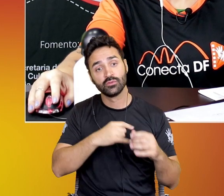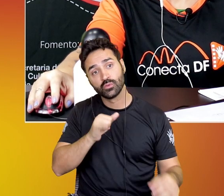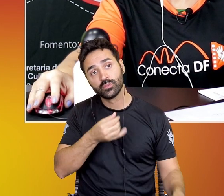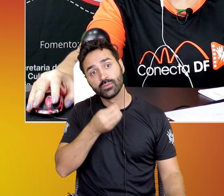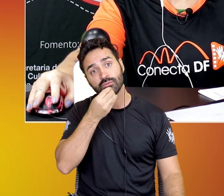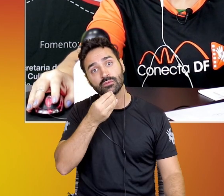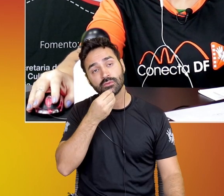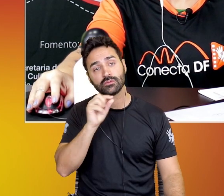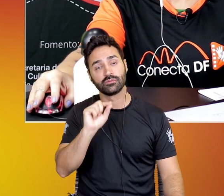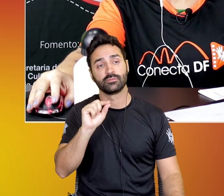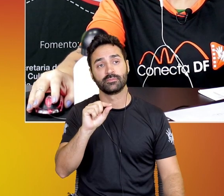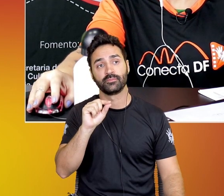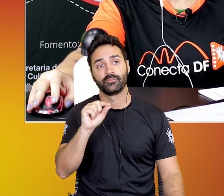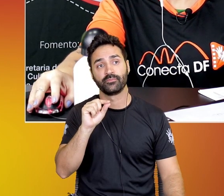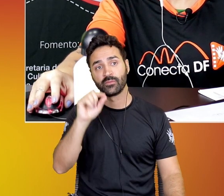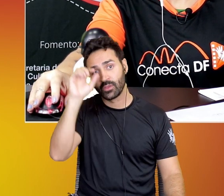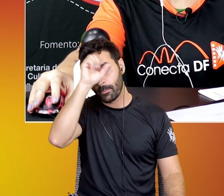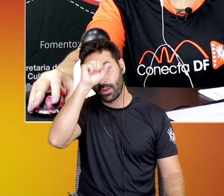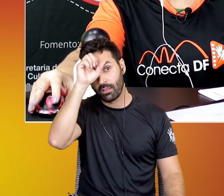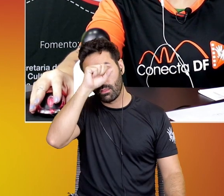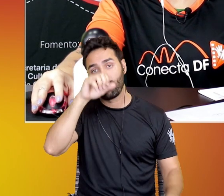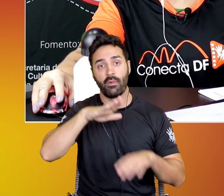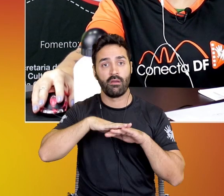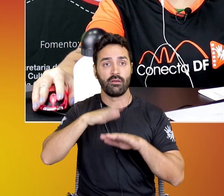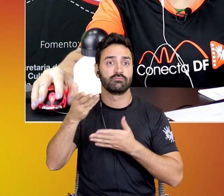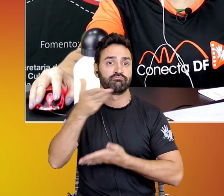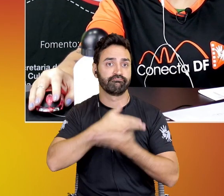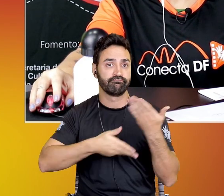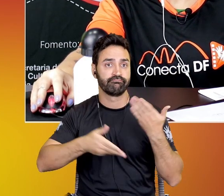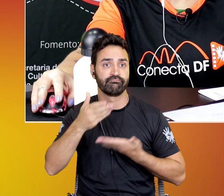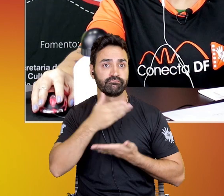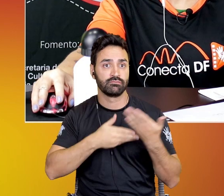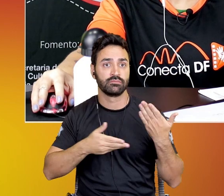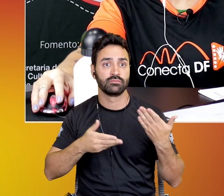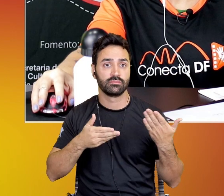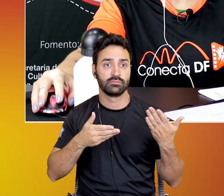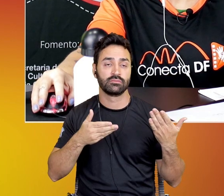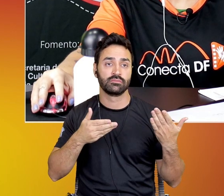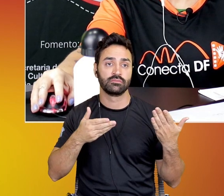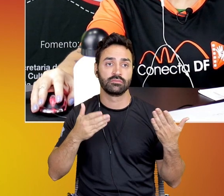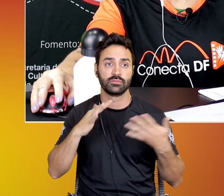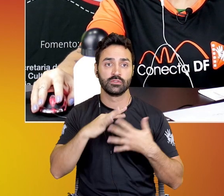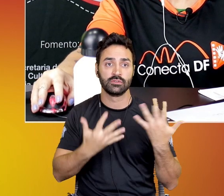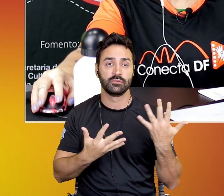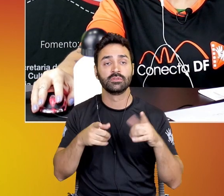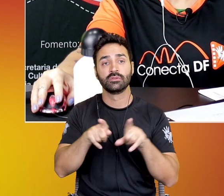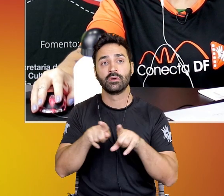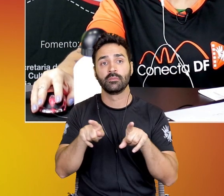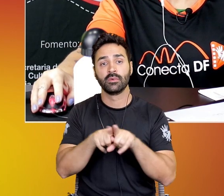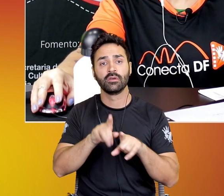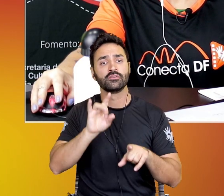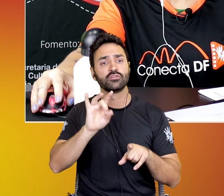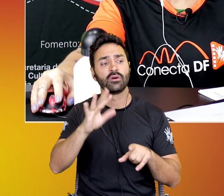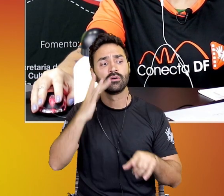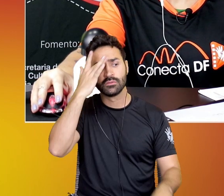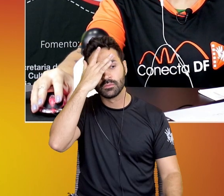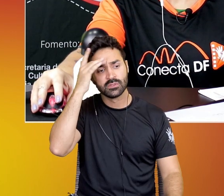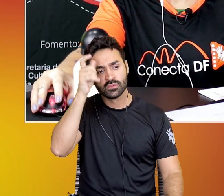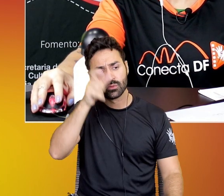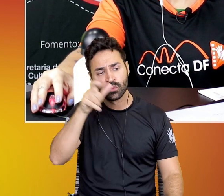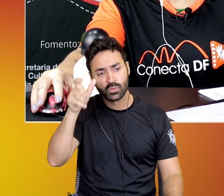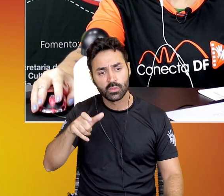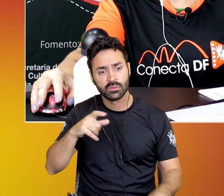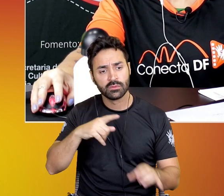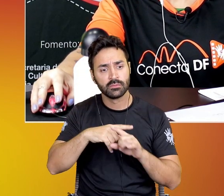de aprendermos o que é Excelente. as Libras, e não só as pessoas que estão